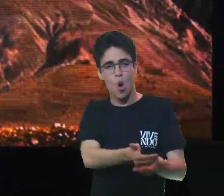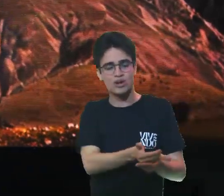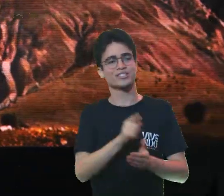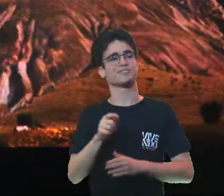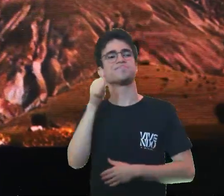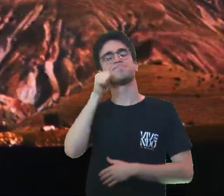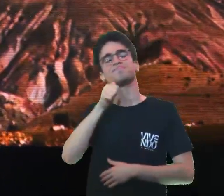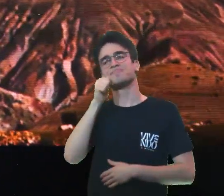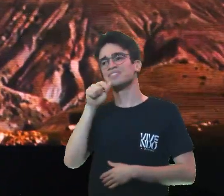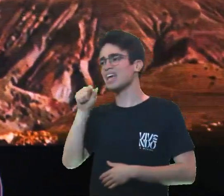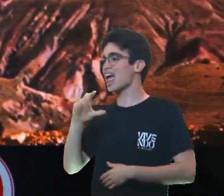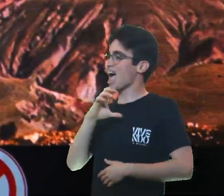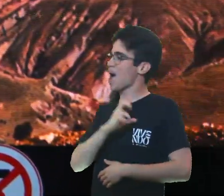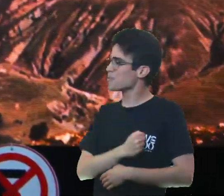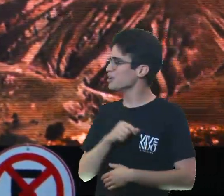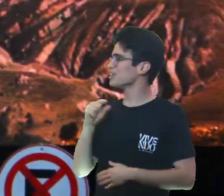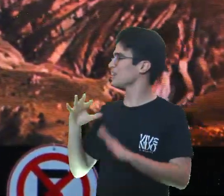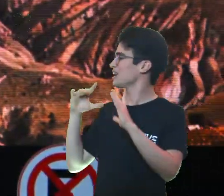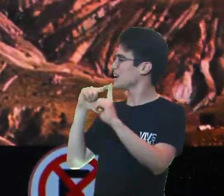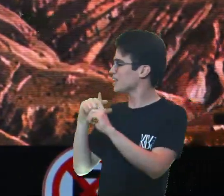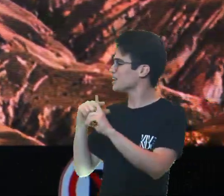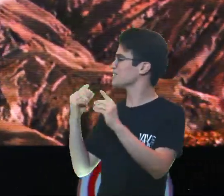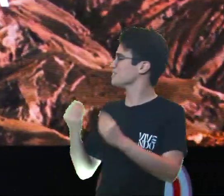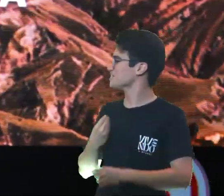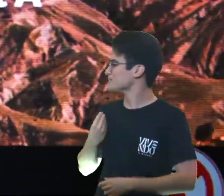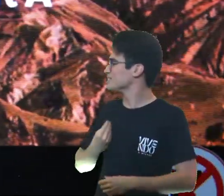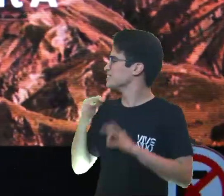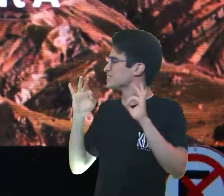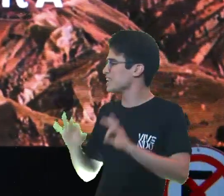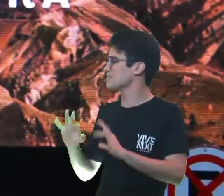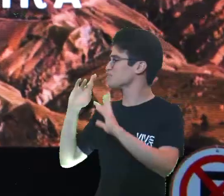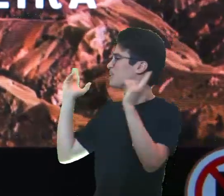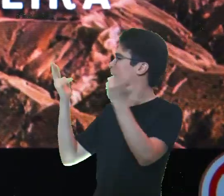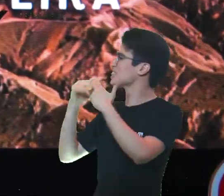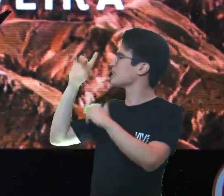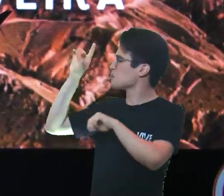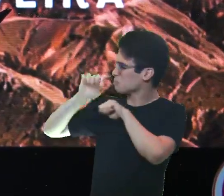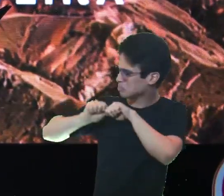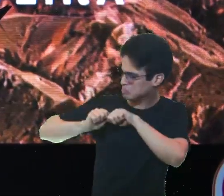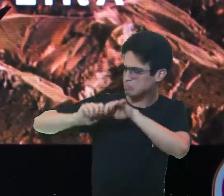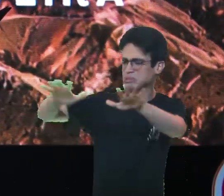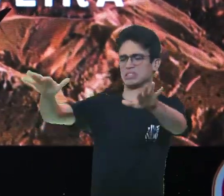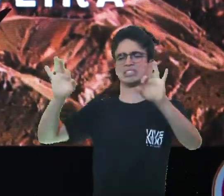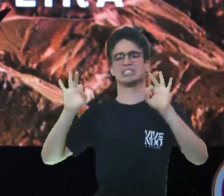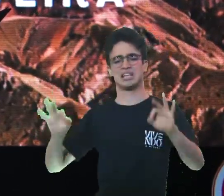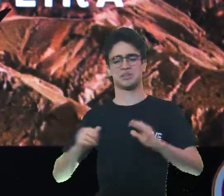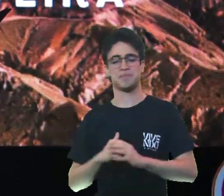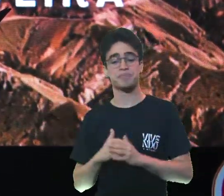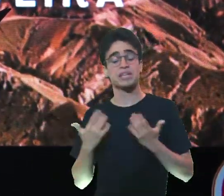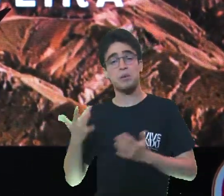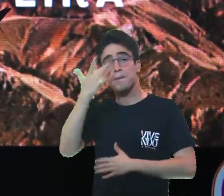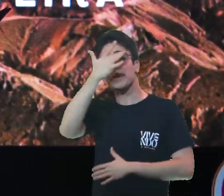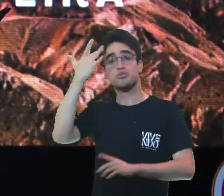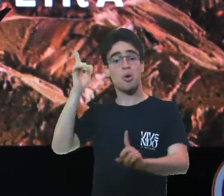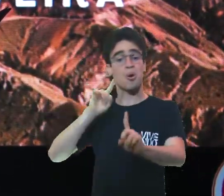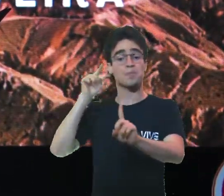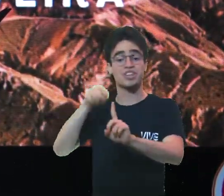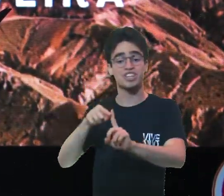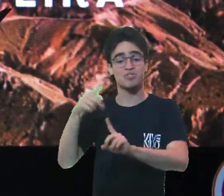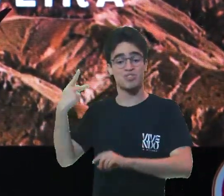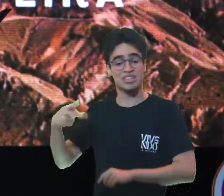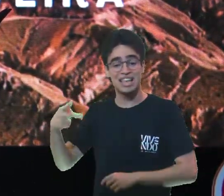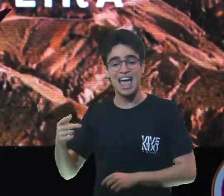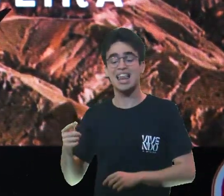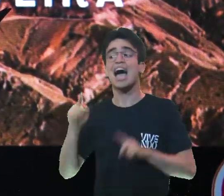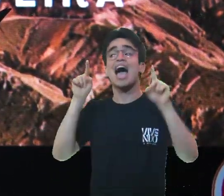vida que trazia alegria para o Filho de Deus e fazia o reino dele crescer. A causa de alguém, gente, é aquilo pelo